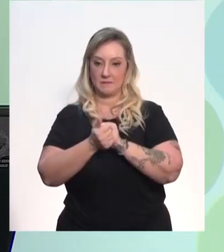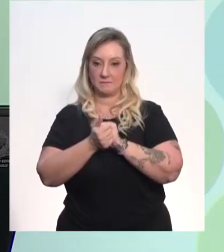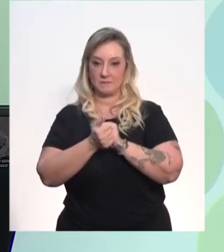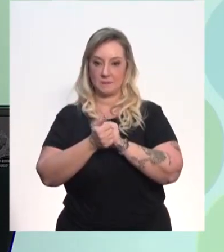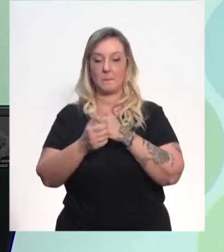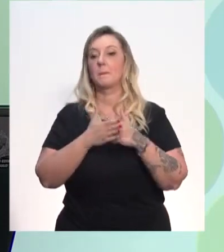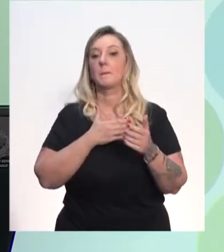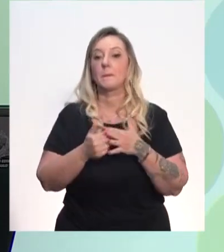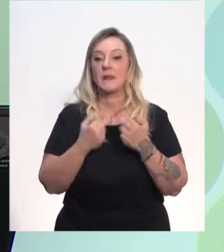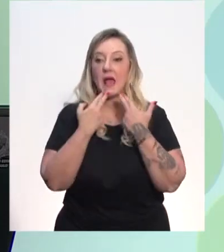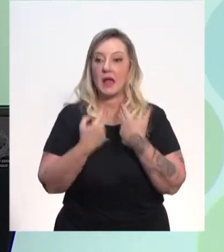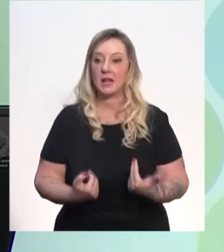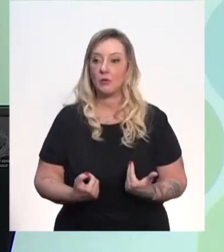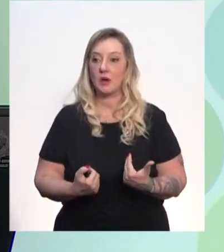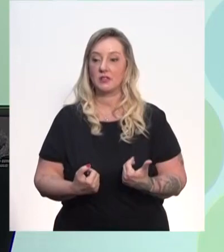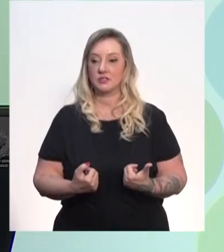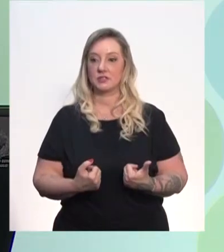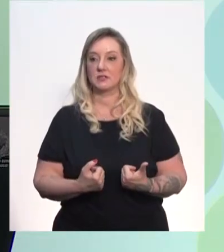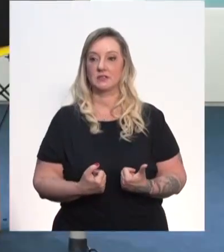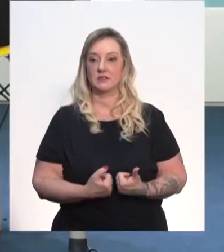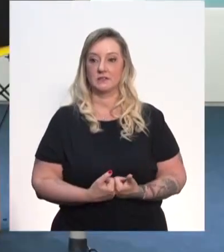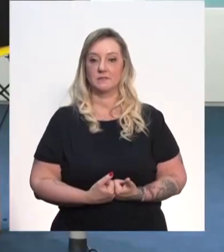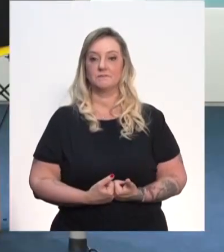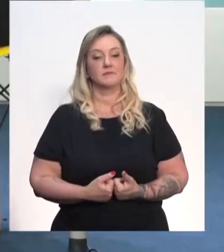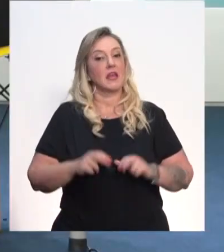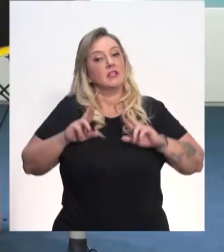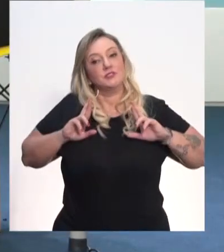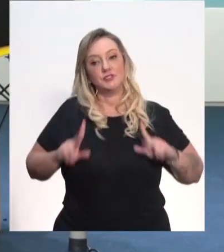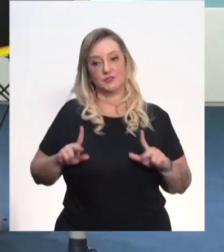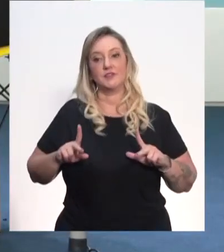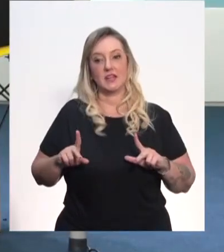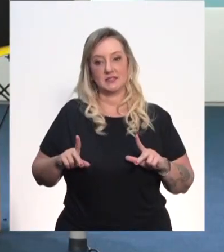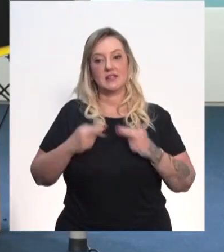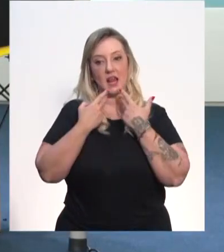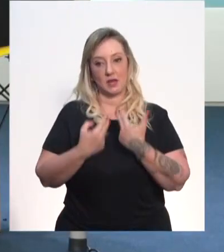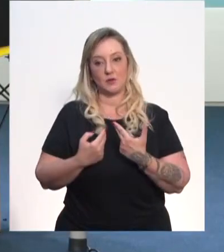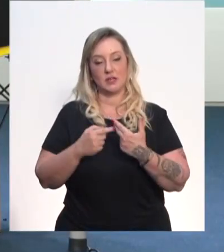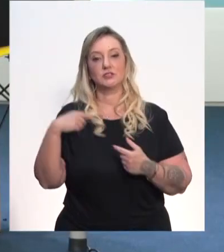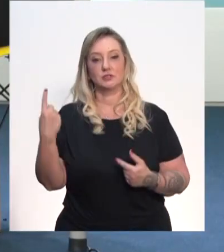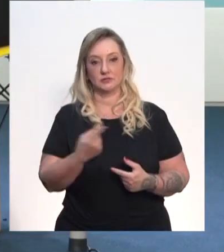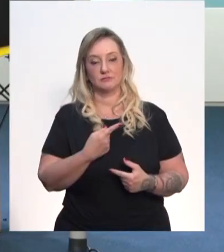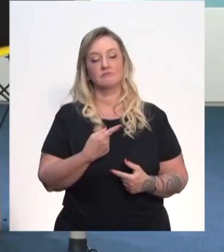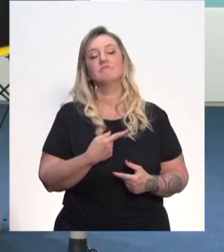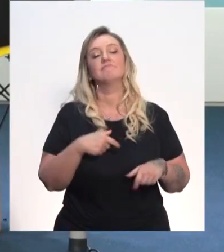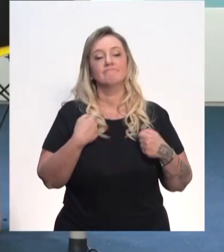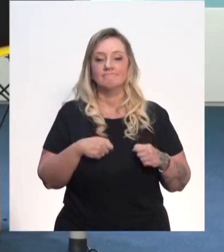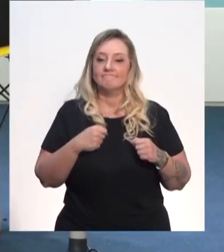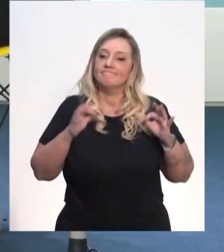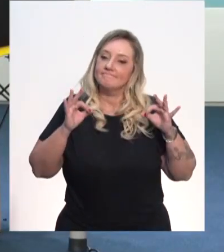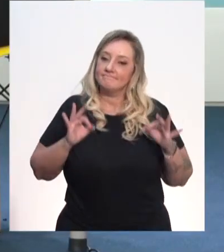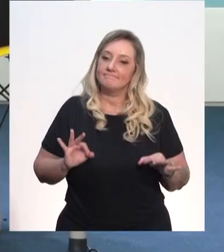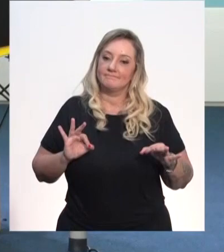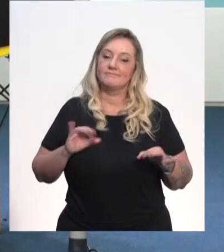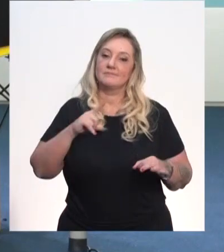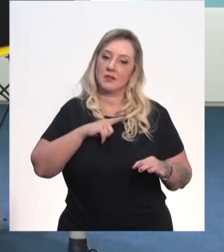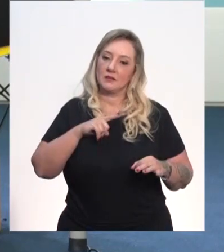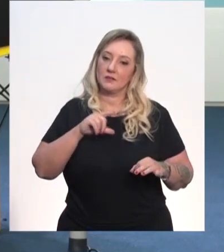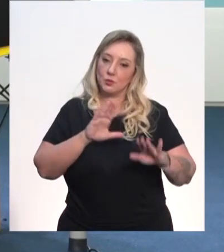própria escola se organizar, nós temos sugerido o Teams, porque todos os nossos servidores têm acesso com o e-mail